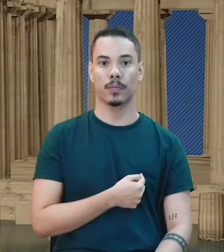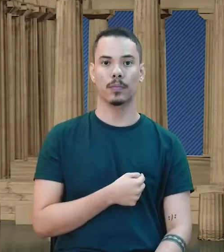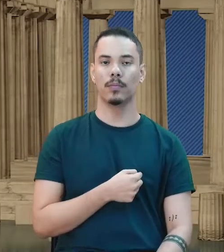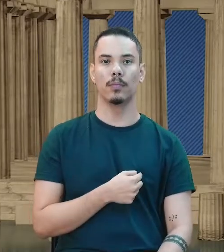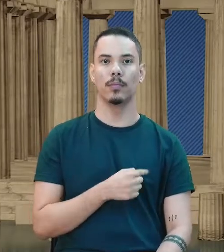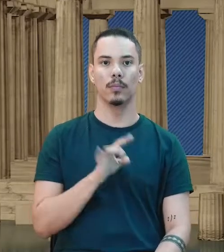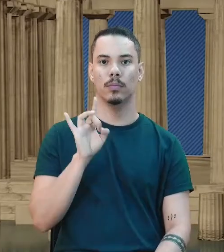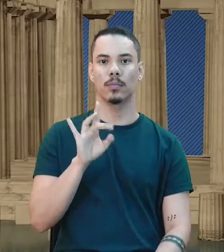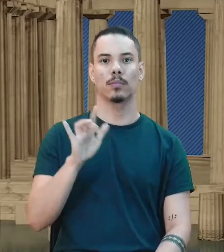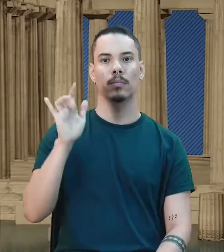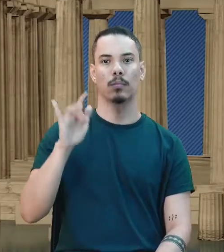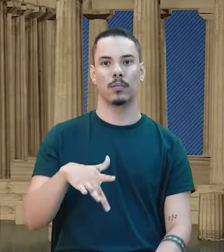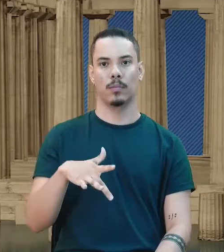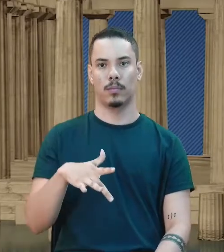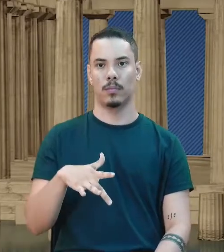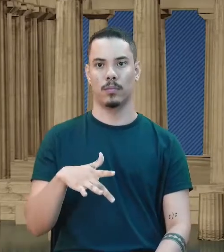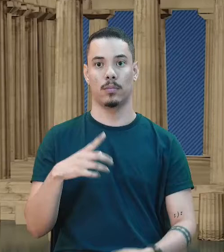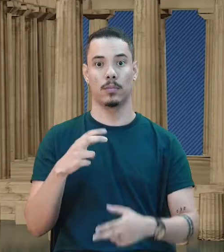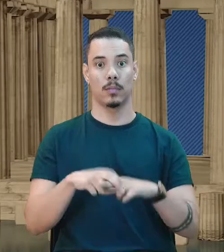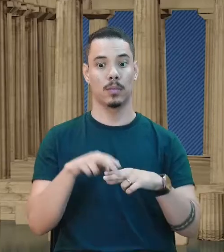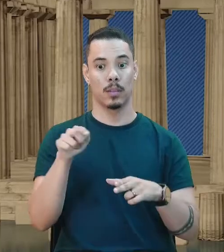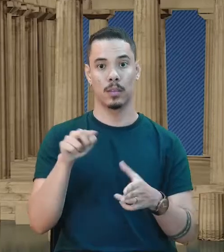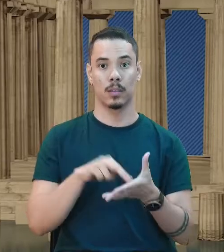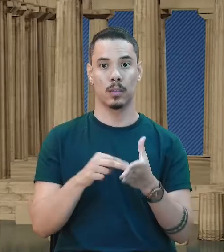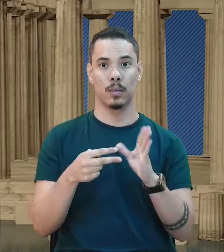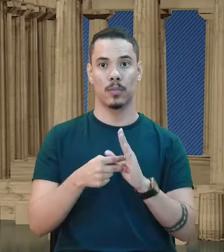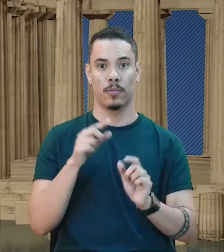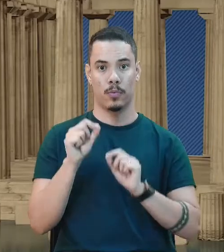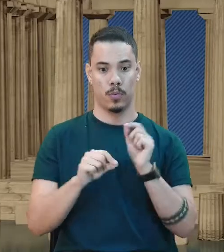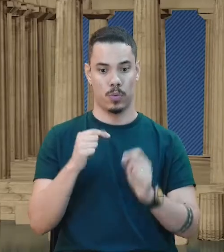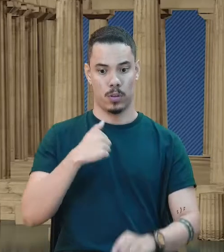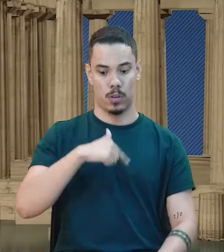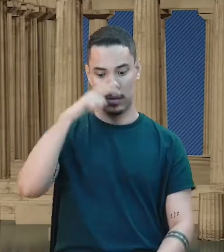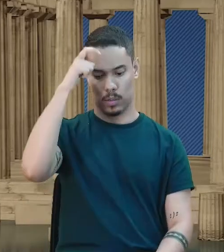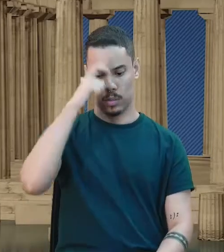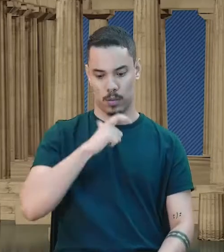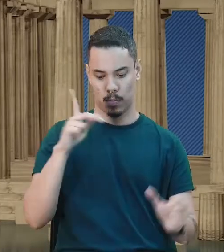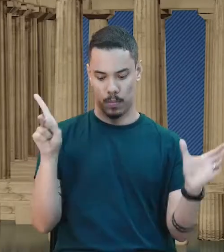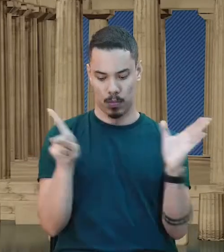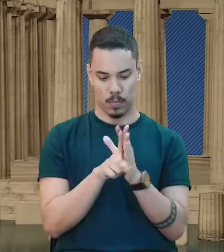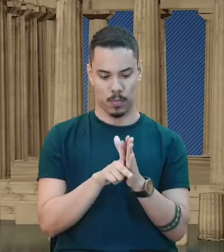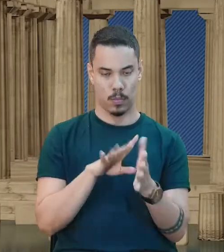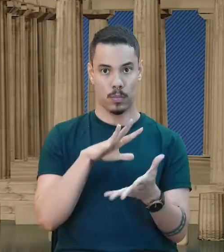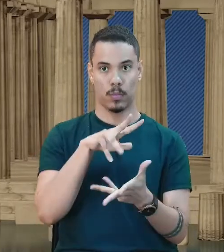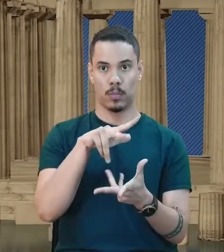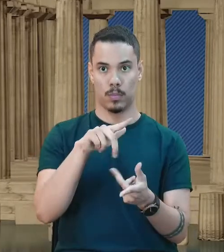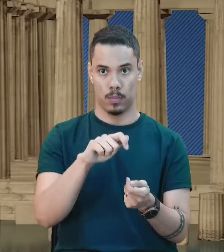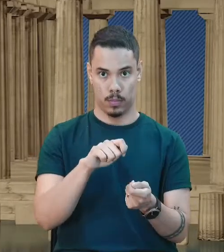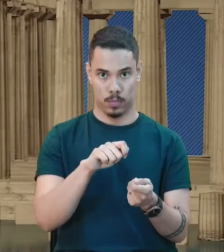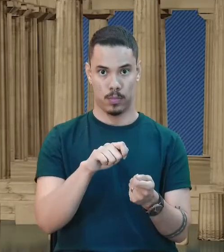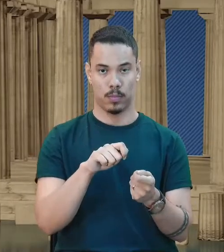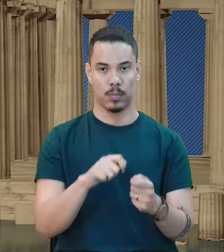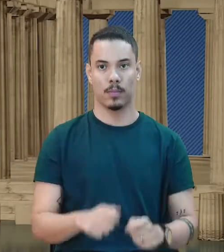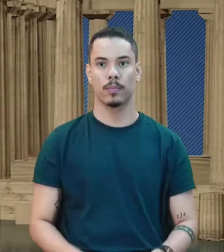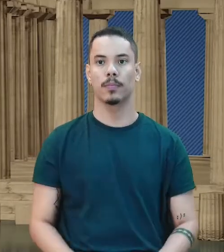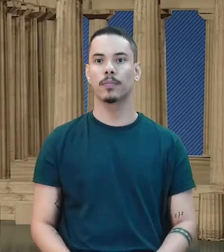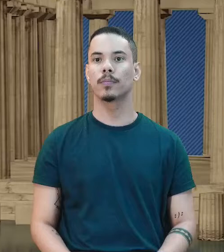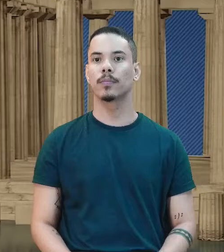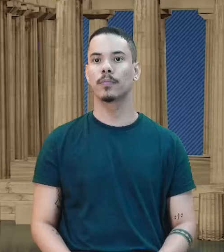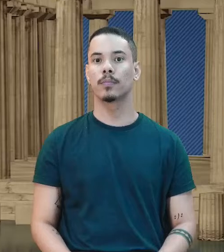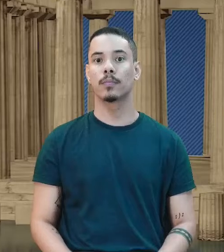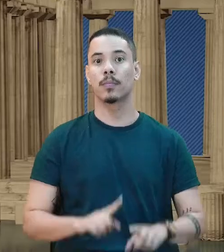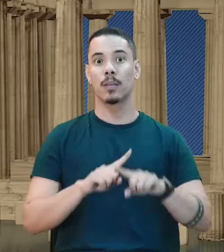parte do universo. E isso faz com que eu pertença ao universo. Então, quando